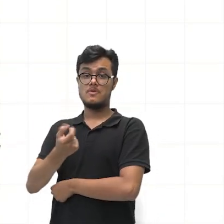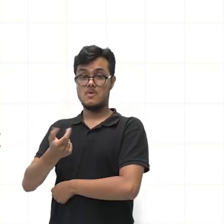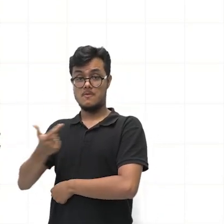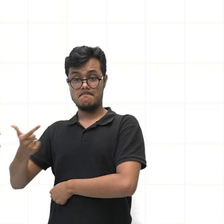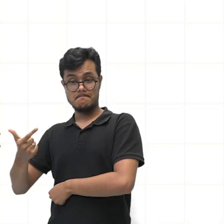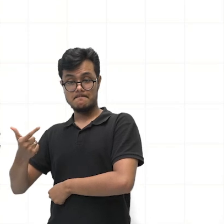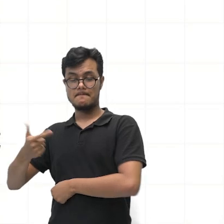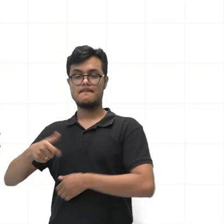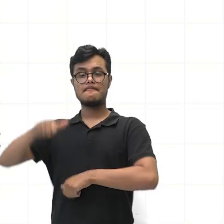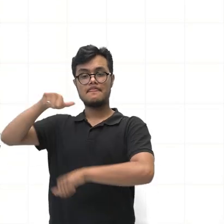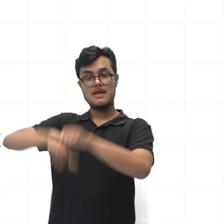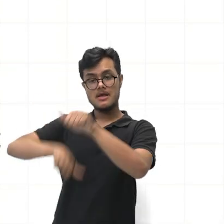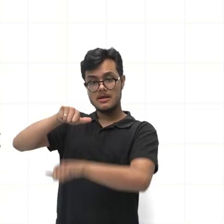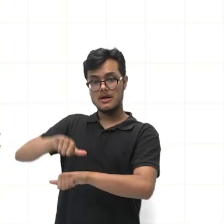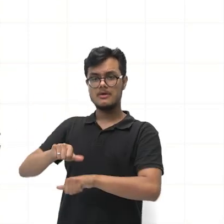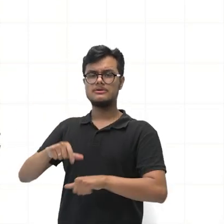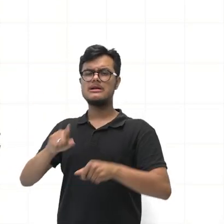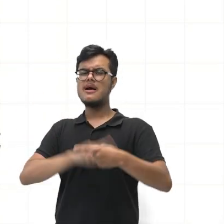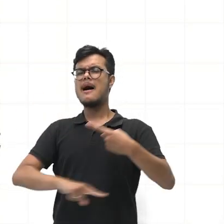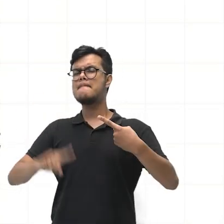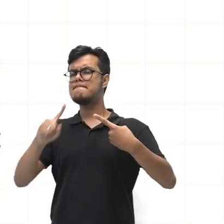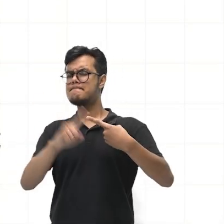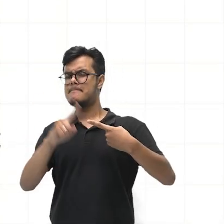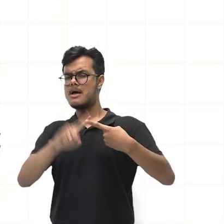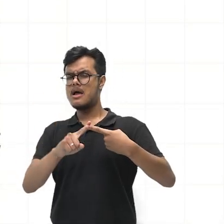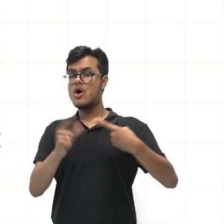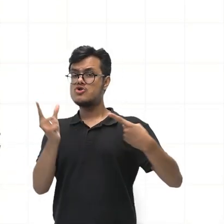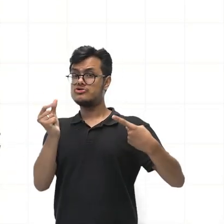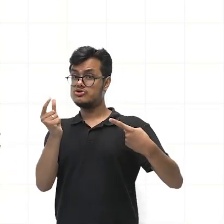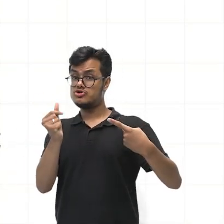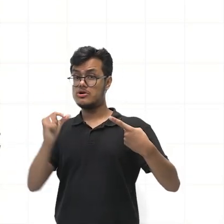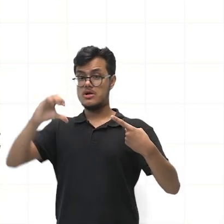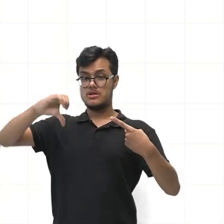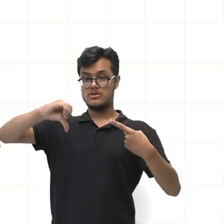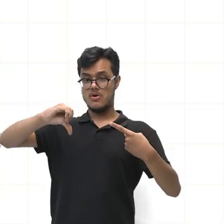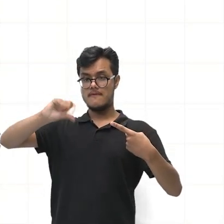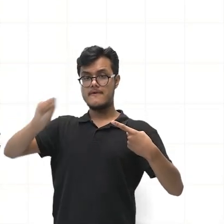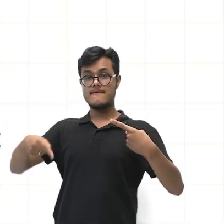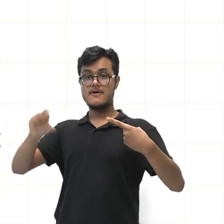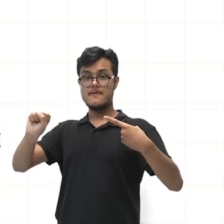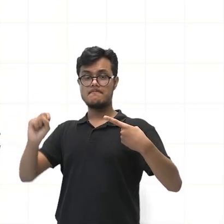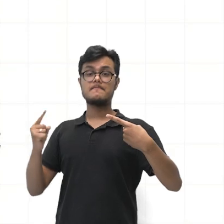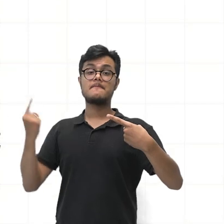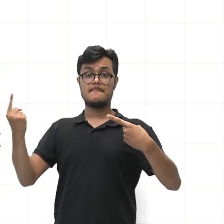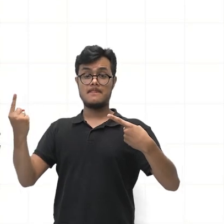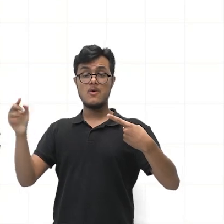a primeira análise, o óleo de soja custava R$